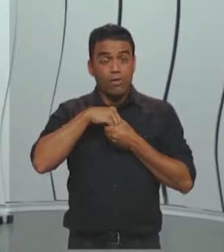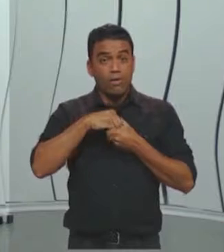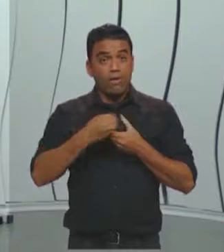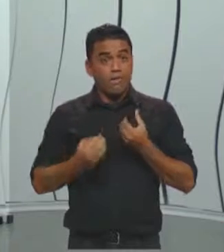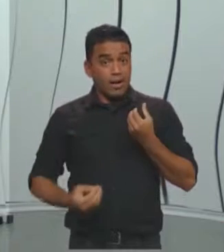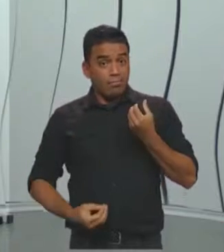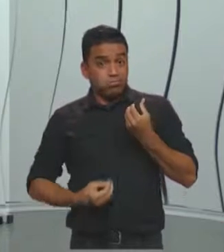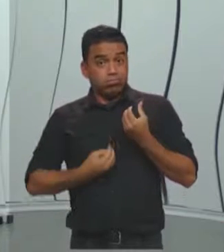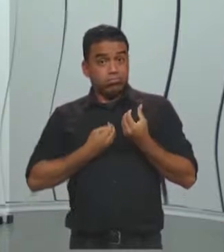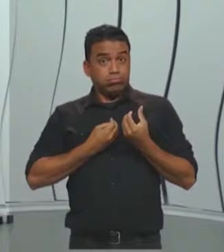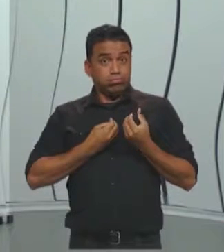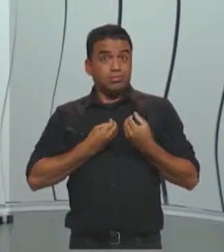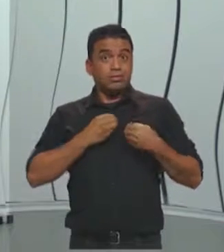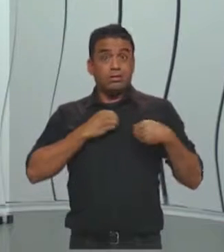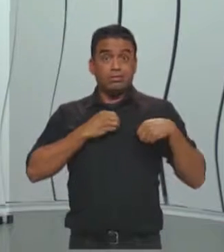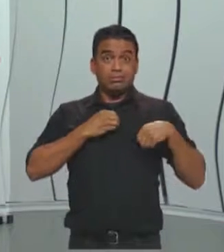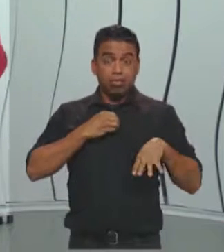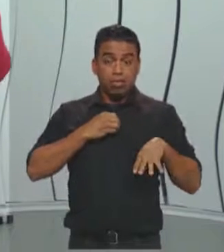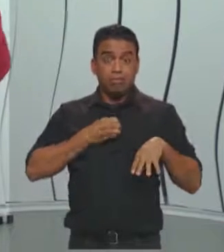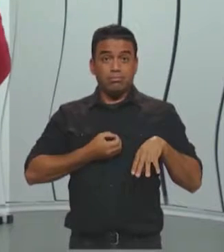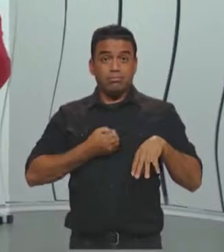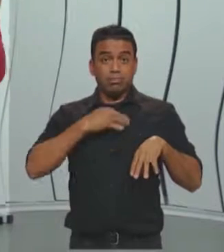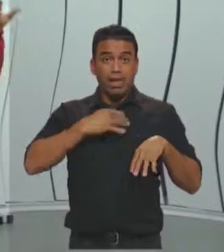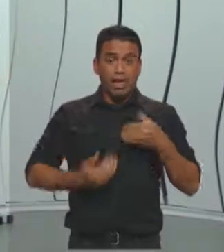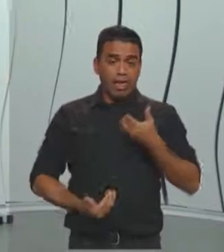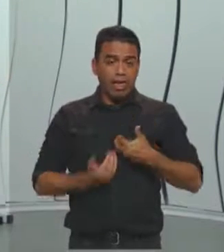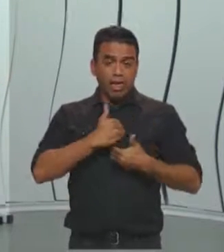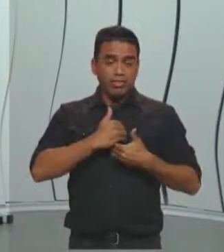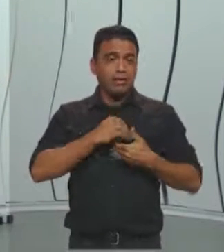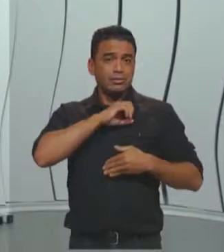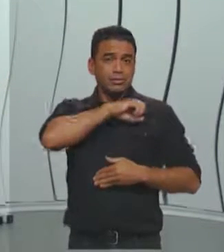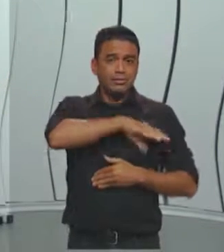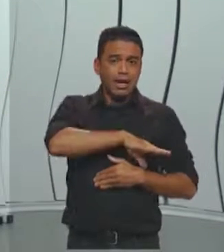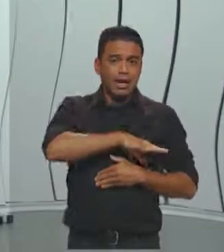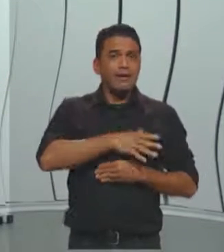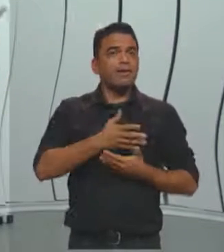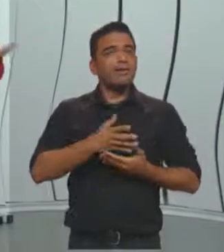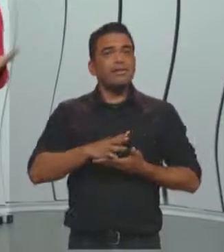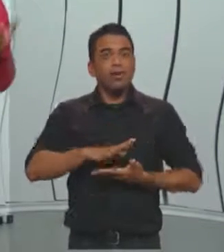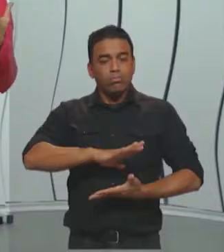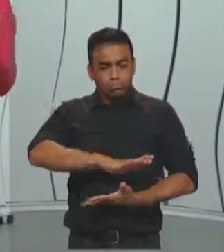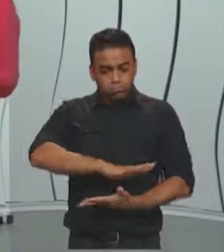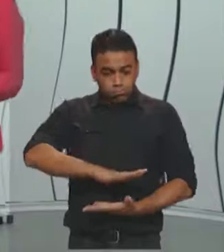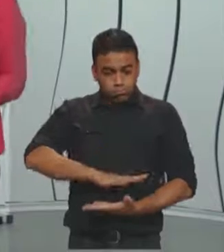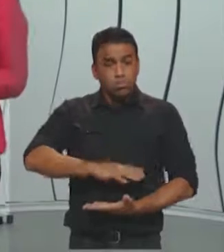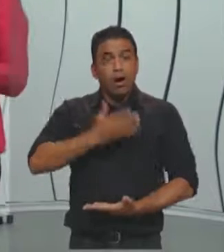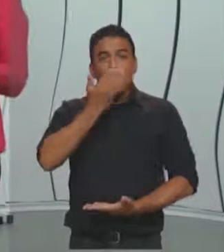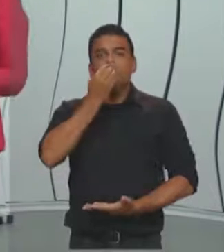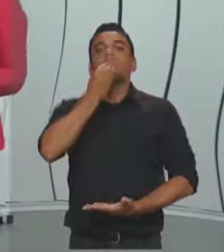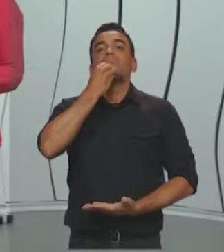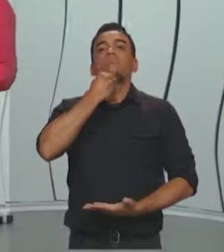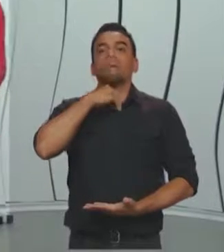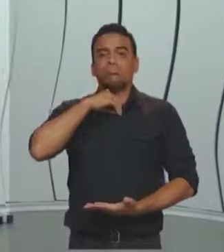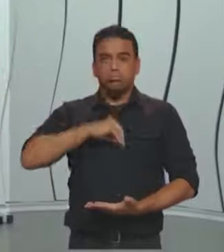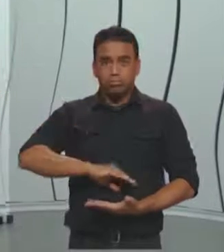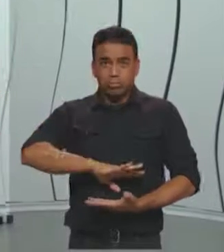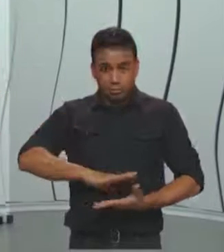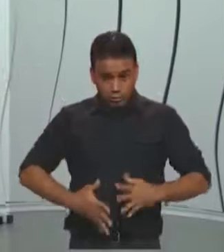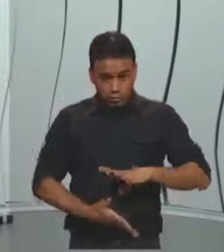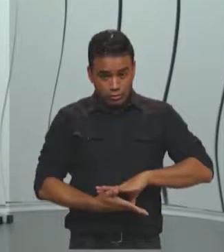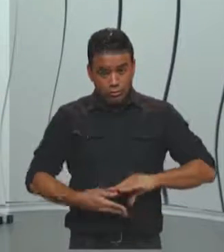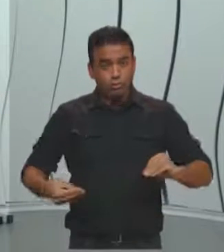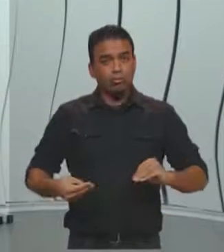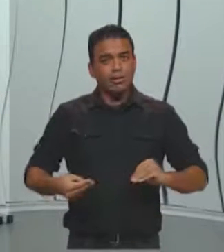o gás carbônico, os resíduos do metabolismo celular, ele traz também. As